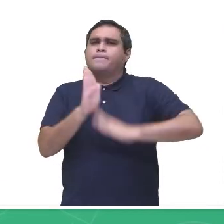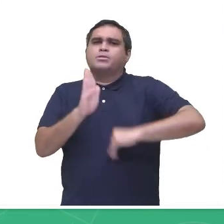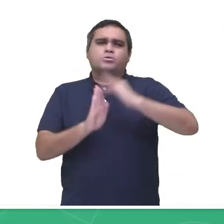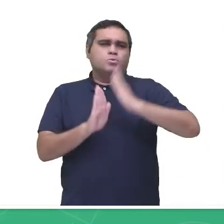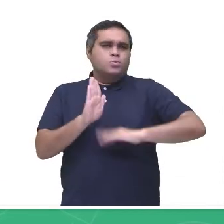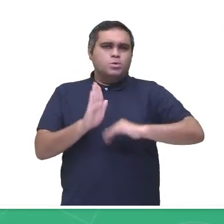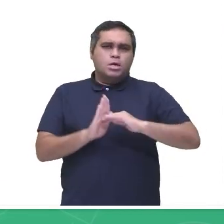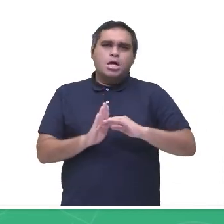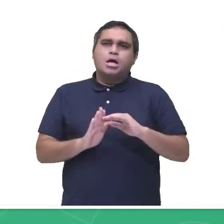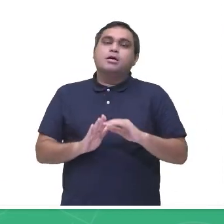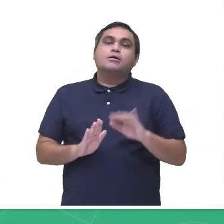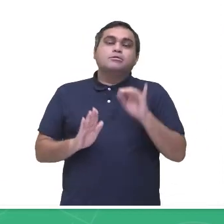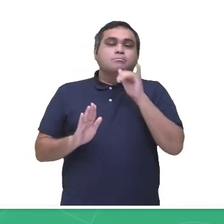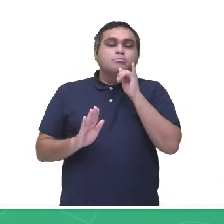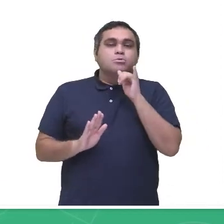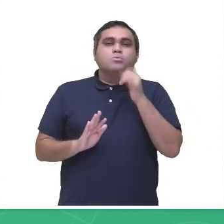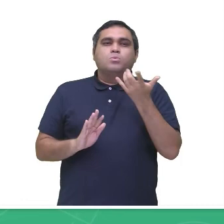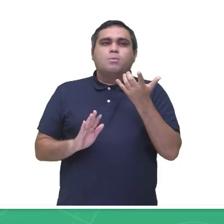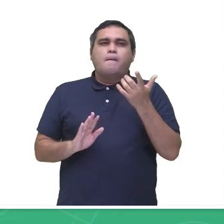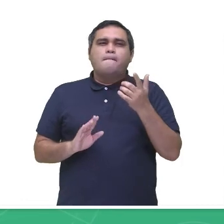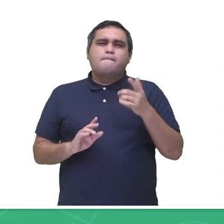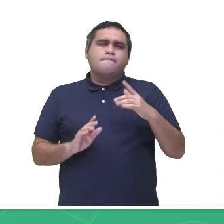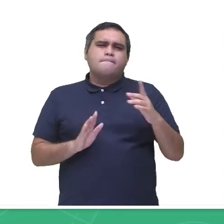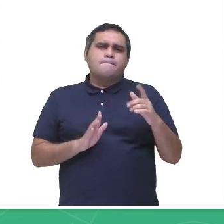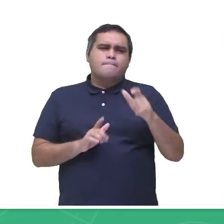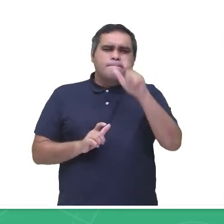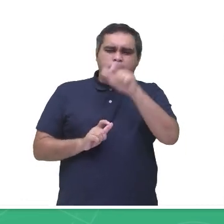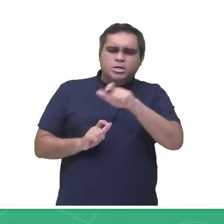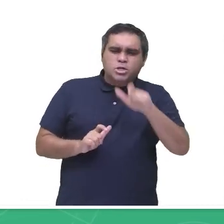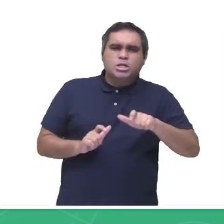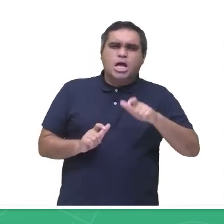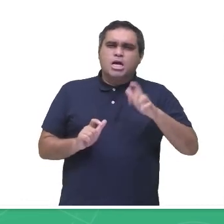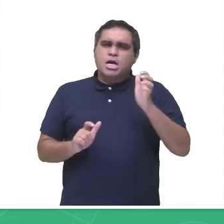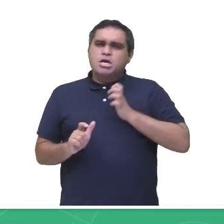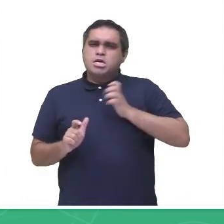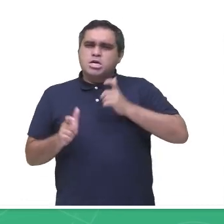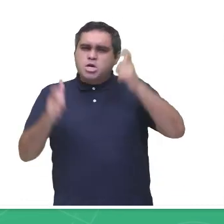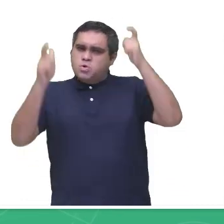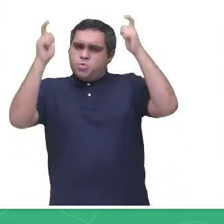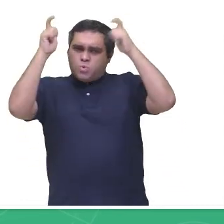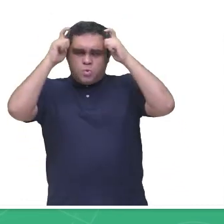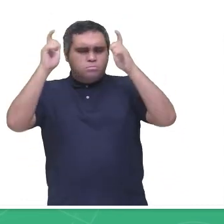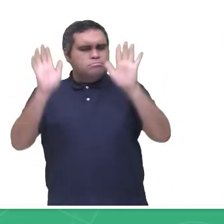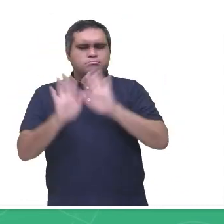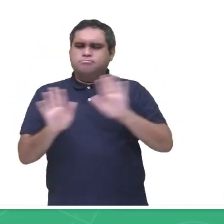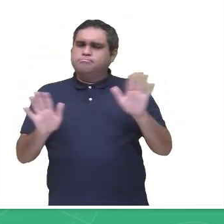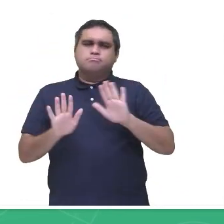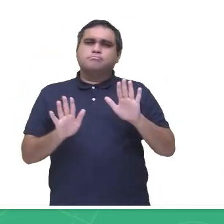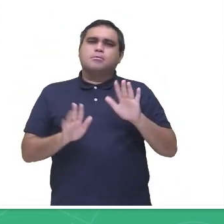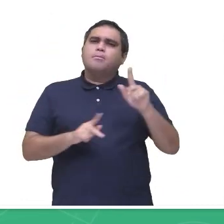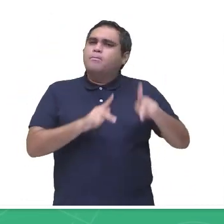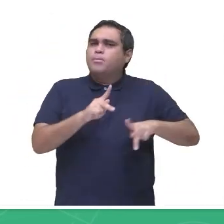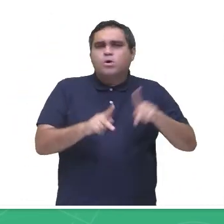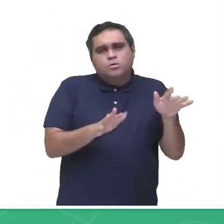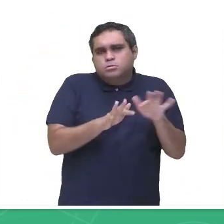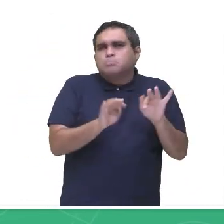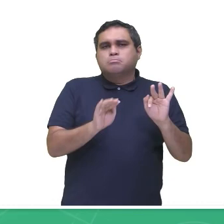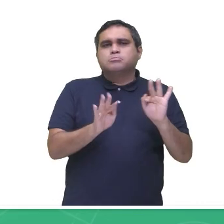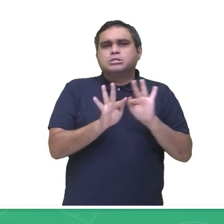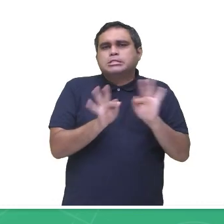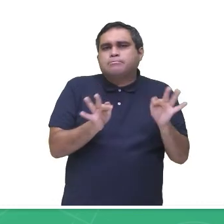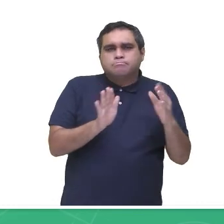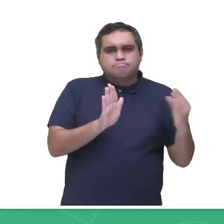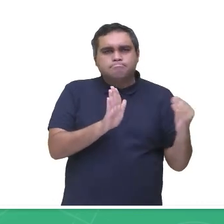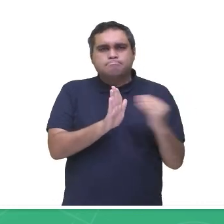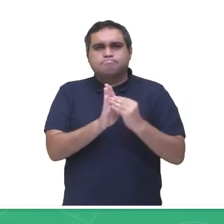aqueles personagens, vamos dizer, padronizados que nós tínhamos no Renascimento, né? Escolha de cena no seu maior momento